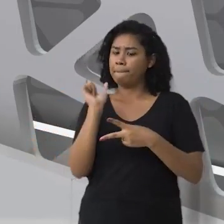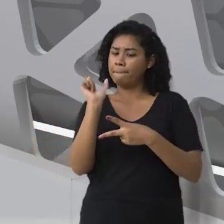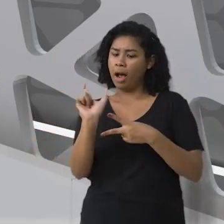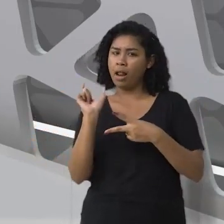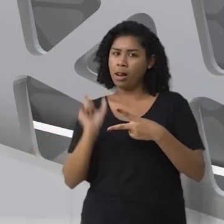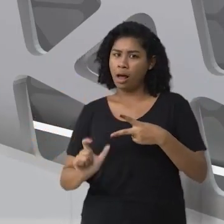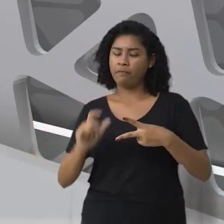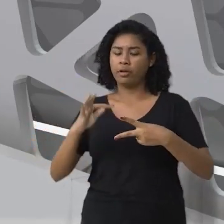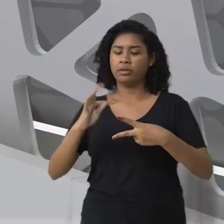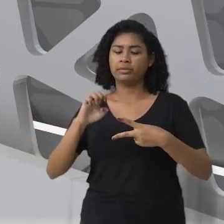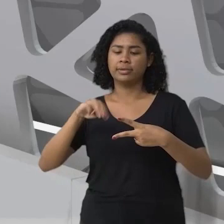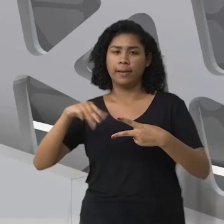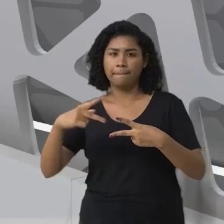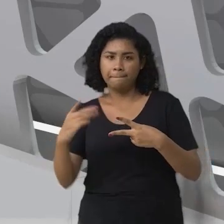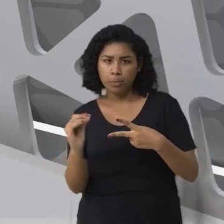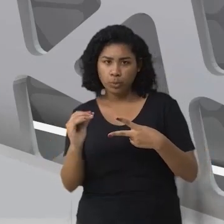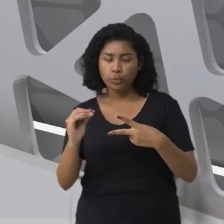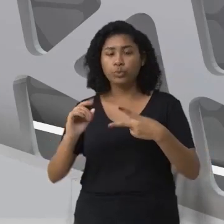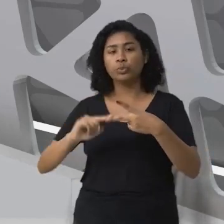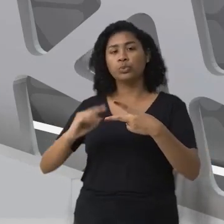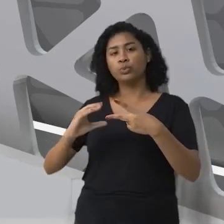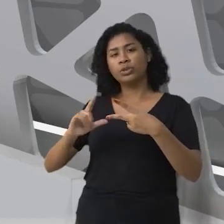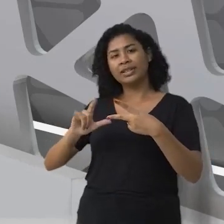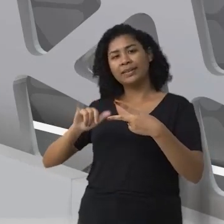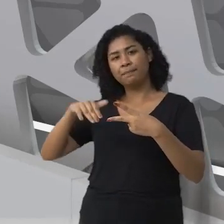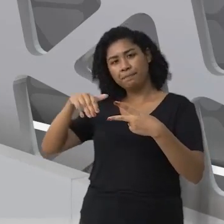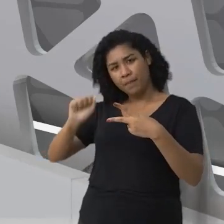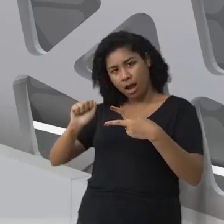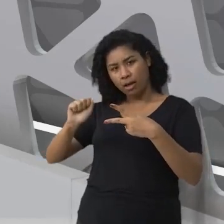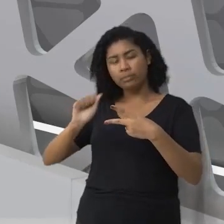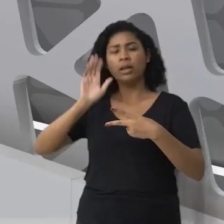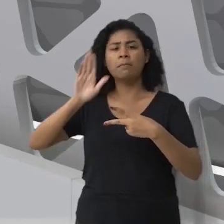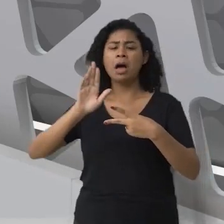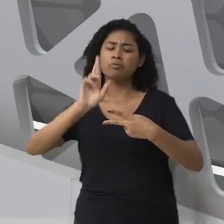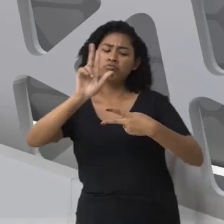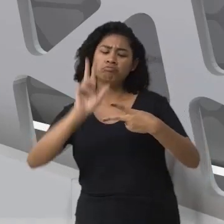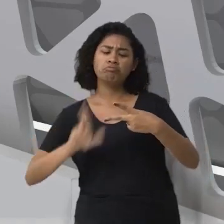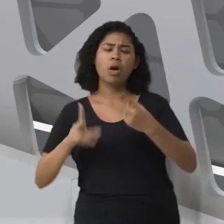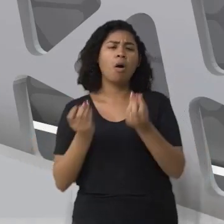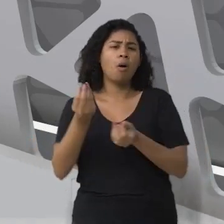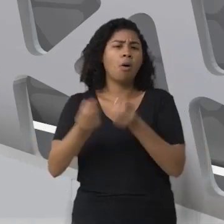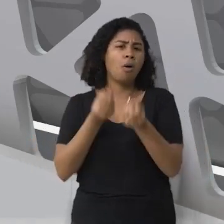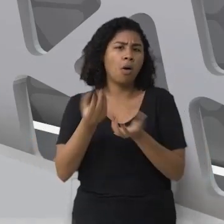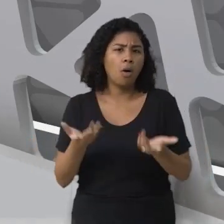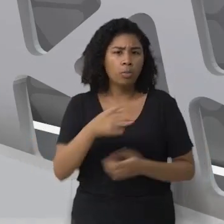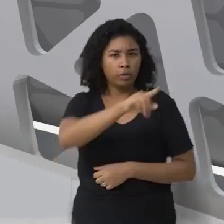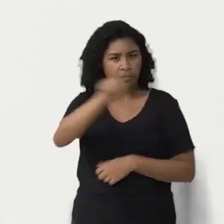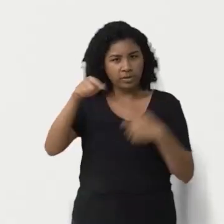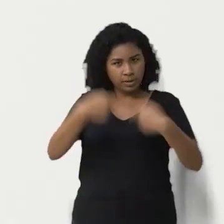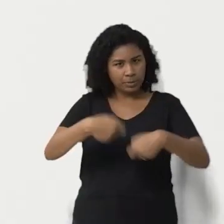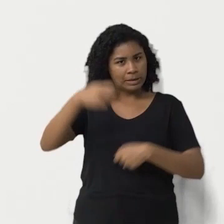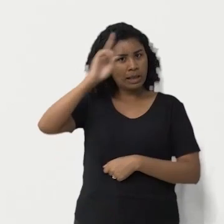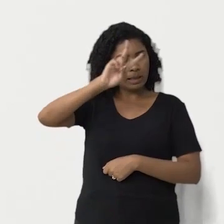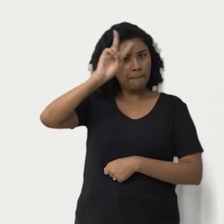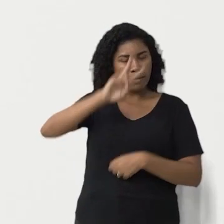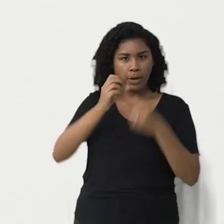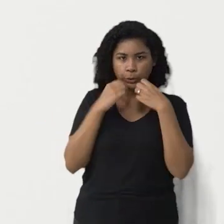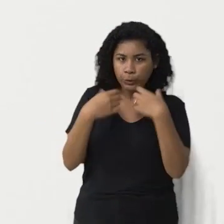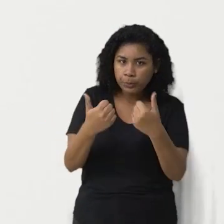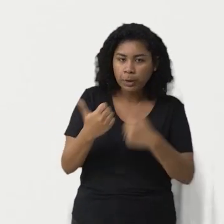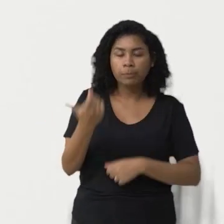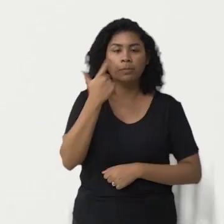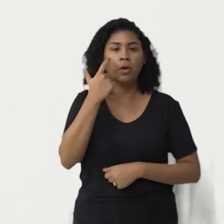O termo tempo e o termo clima. Agora, quais são essas diferenças? Vocês têm que relembrar, olha só.